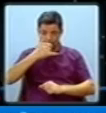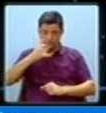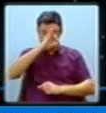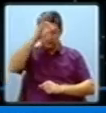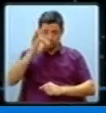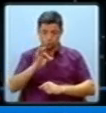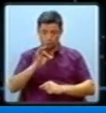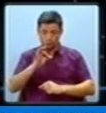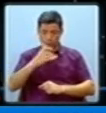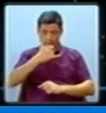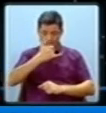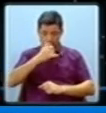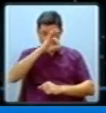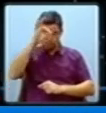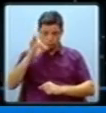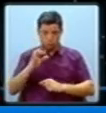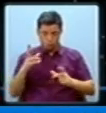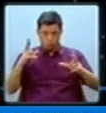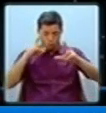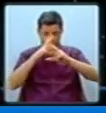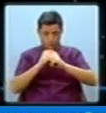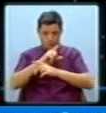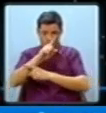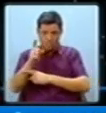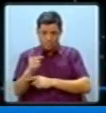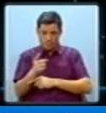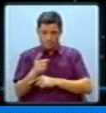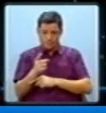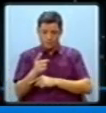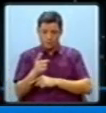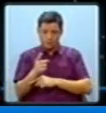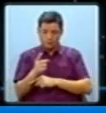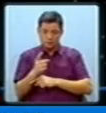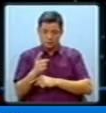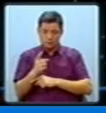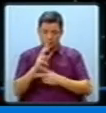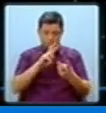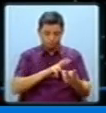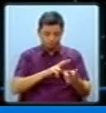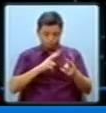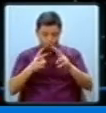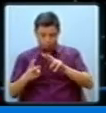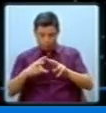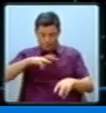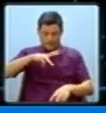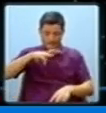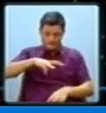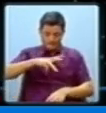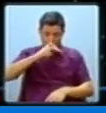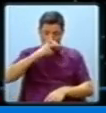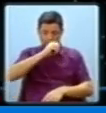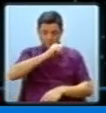que encontramos nos enxames parecerem muito mais novas deve ter a ver com esta transferência de massa. Isto era apenas uma